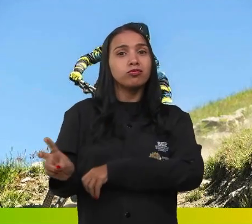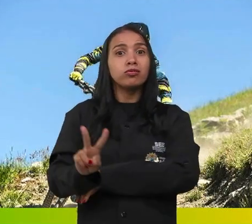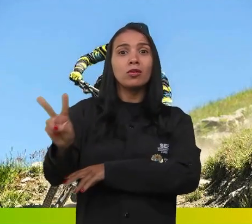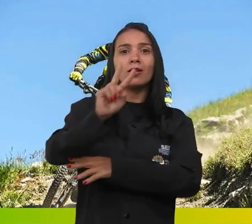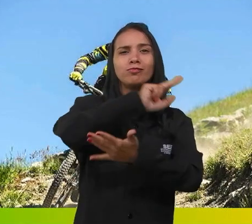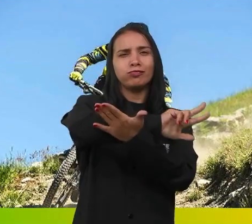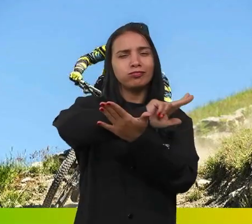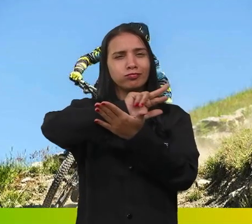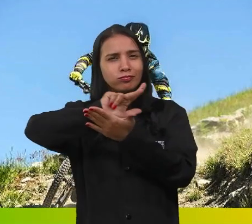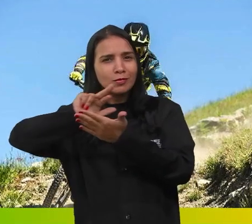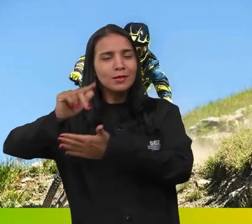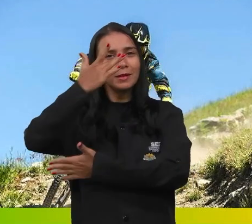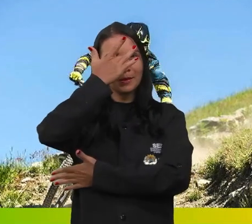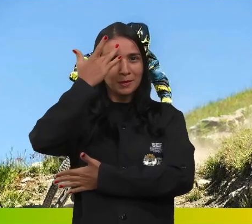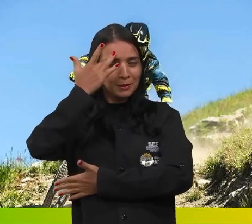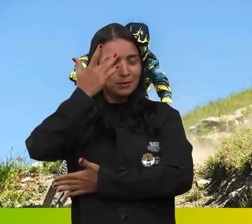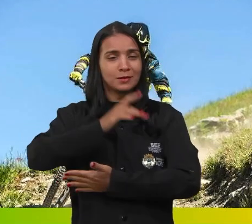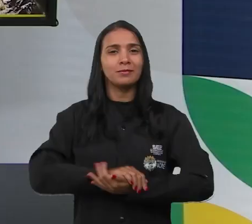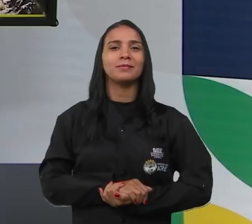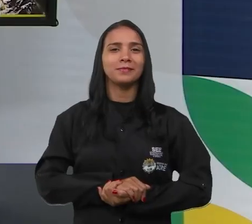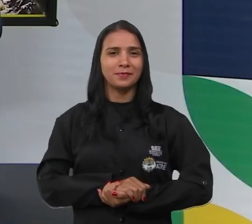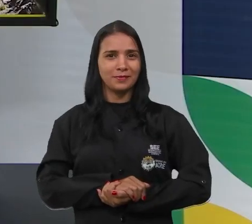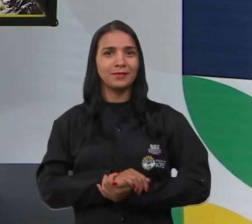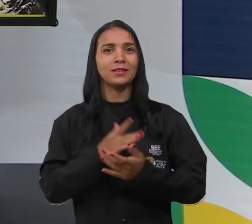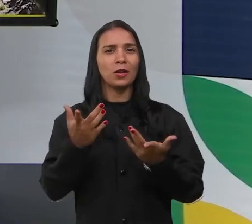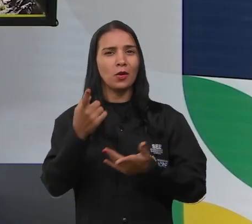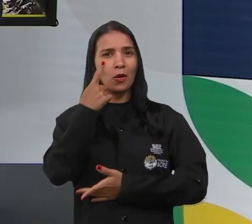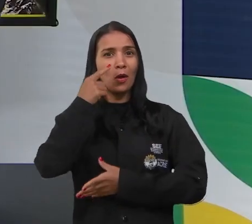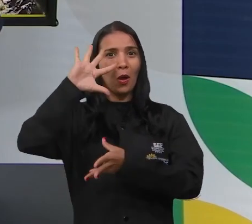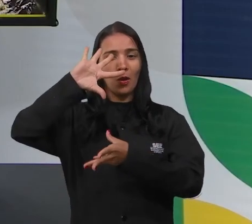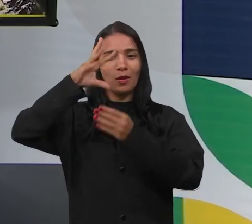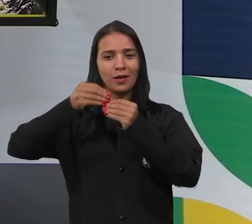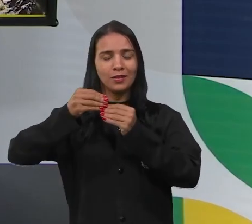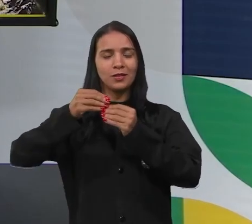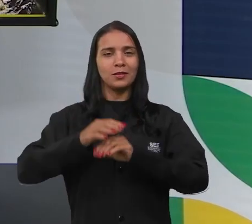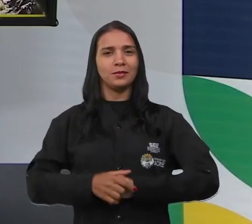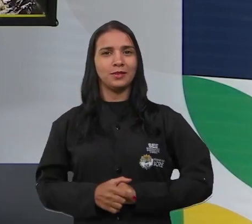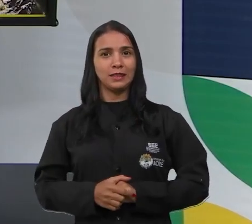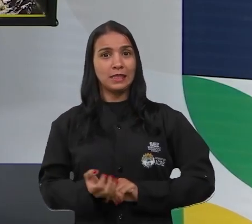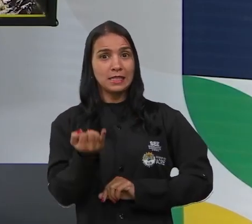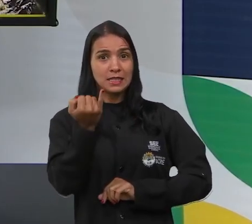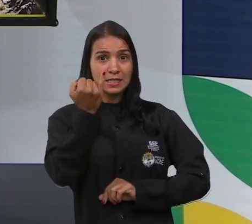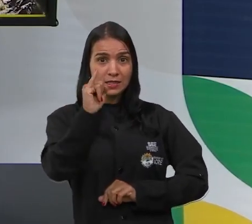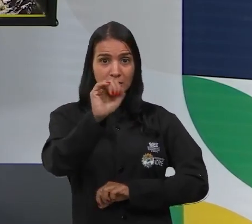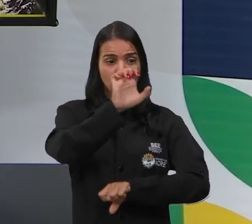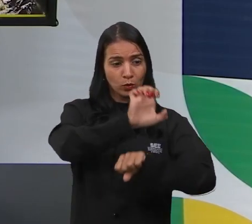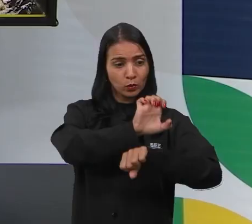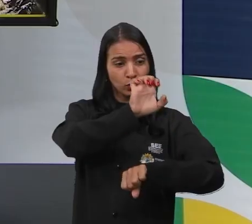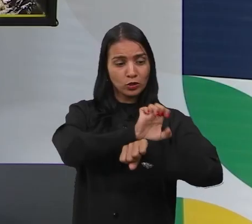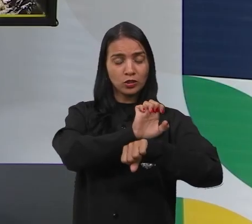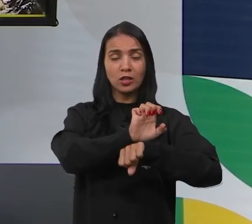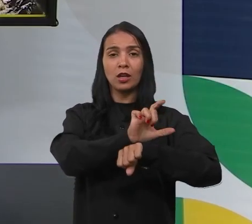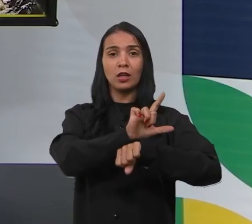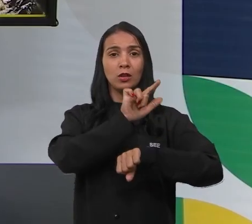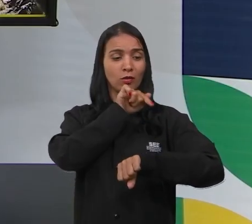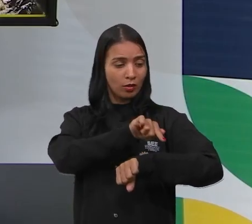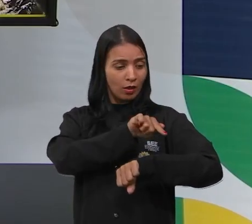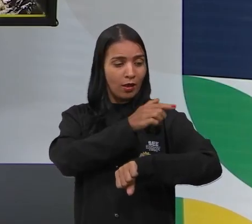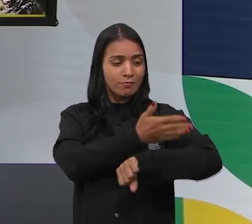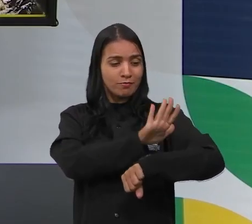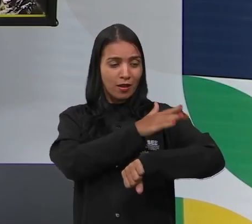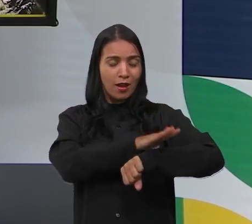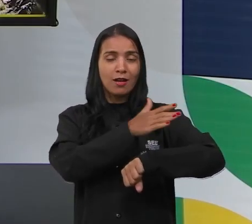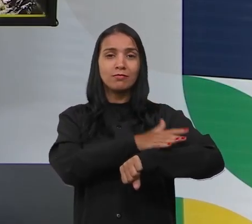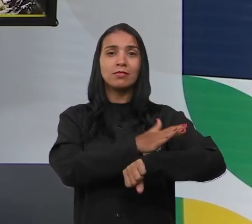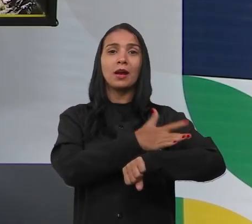valorização da diversidade. Então, vamos lá somar tudo? Quando a gente tem a prática corporal, mais